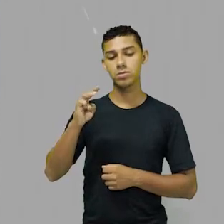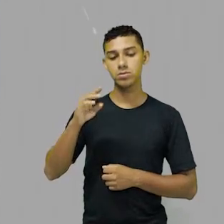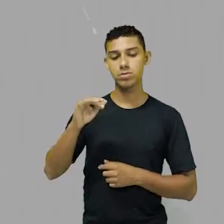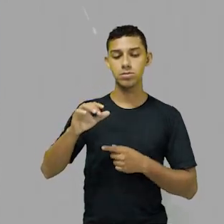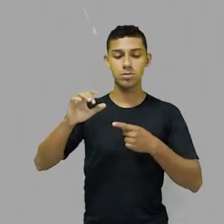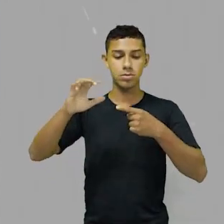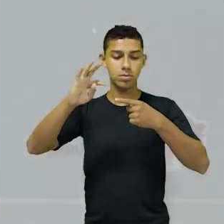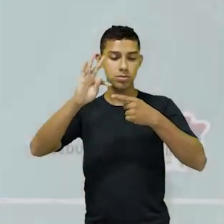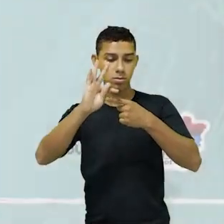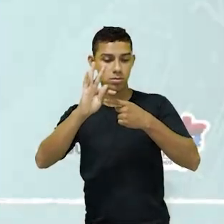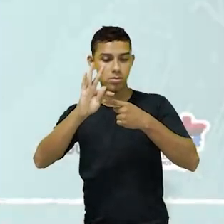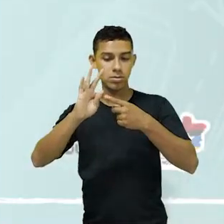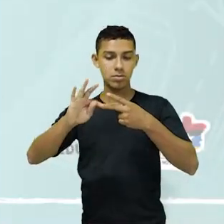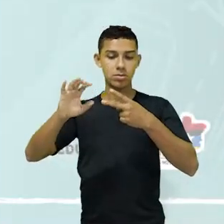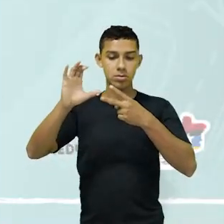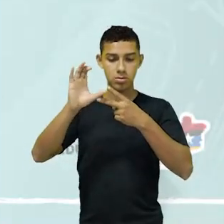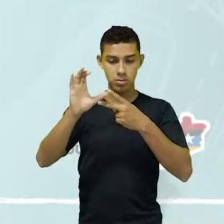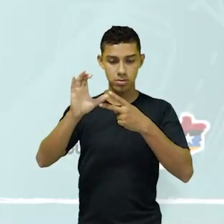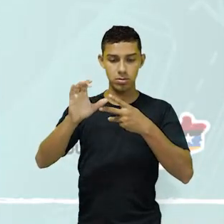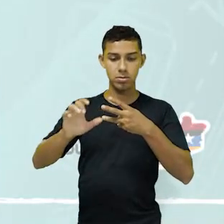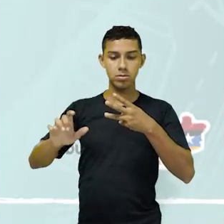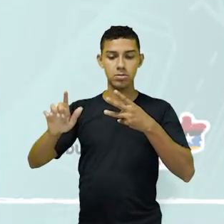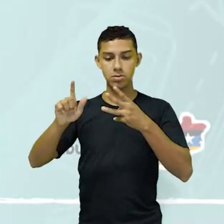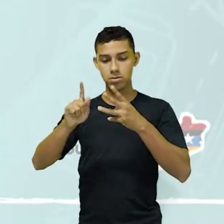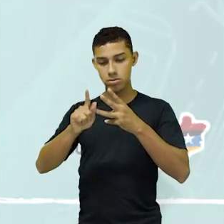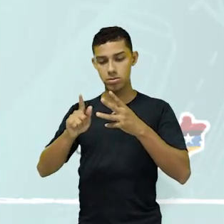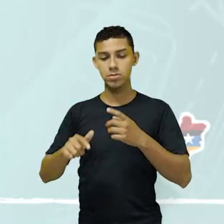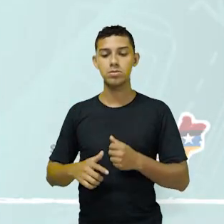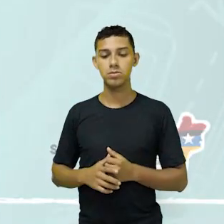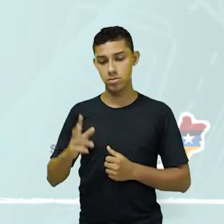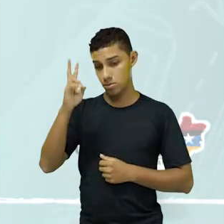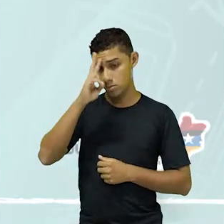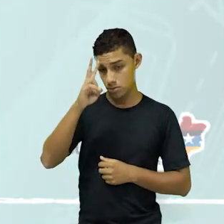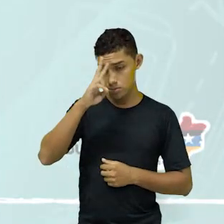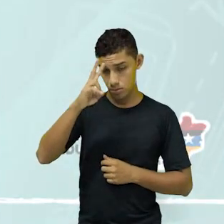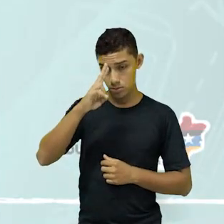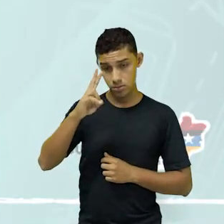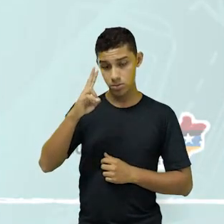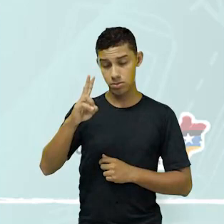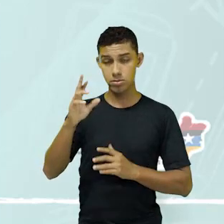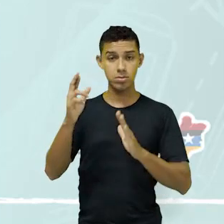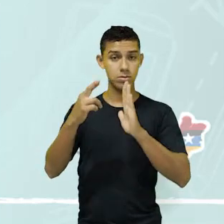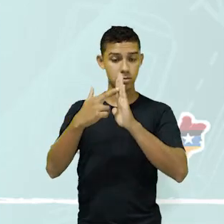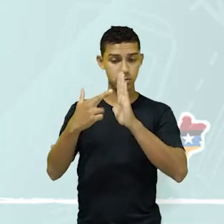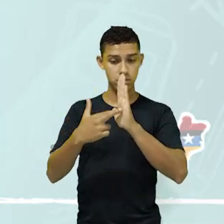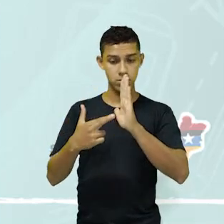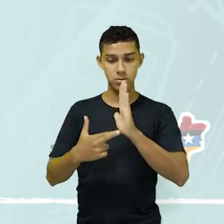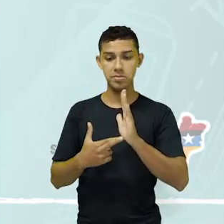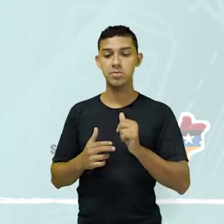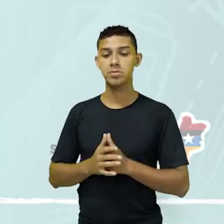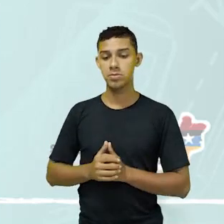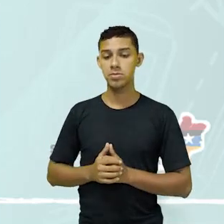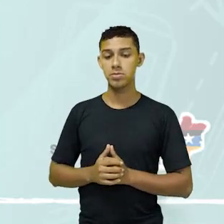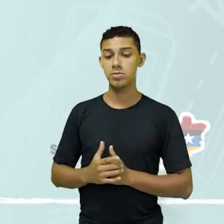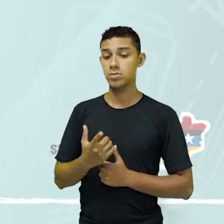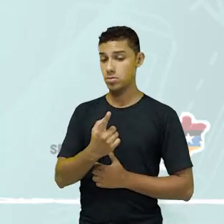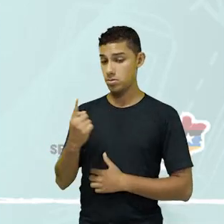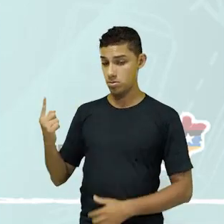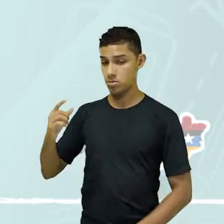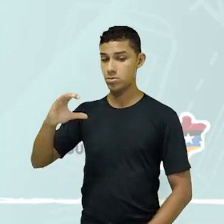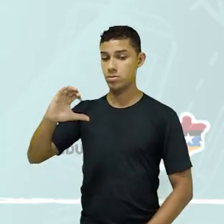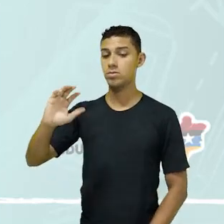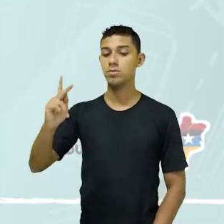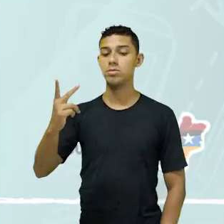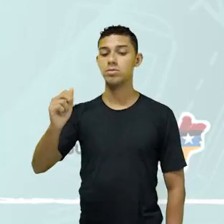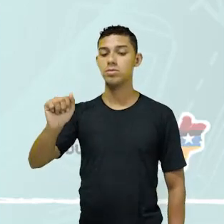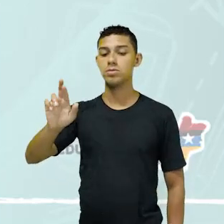de guanina. Então, é simples, pessoal. Ó, lembra da regra de Chargaff, né? Edwin Chargaff.